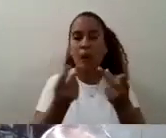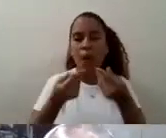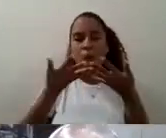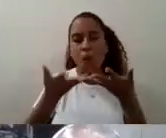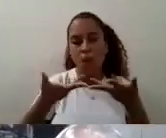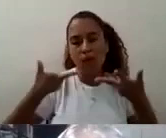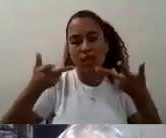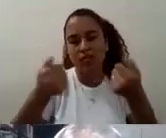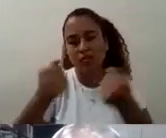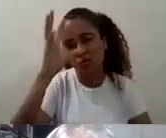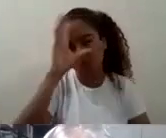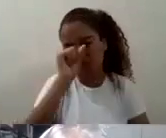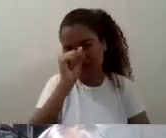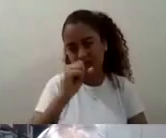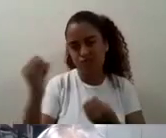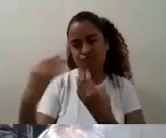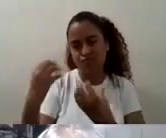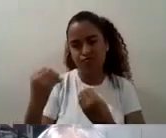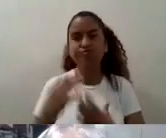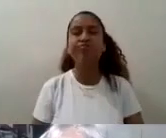aprendizagem. Adiante.